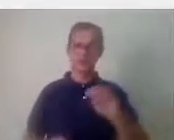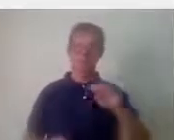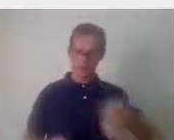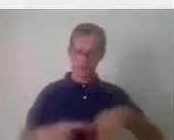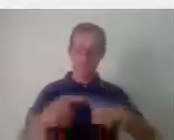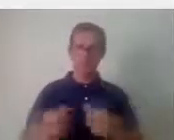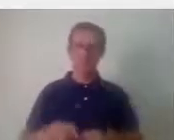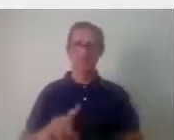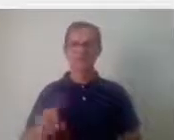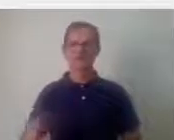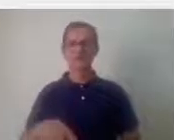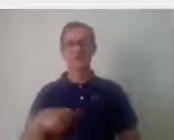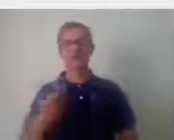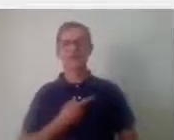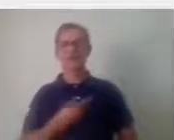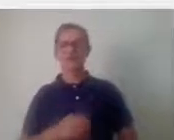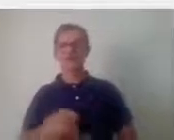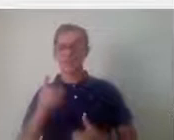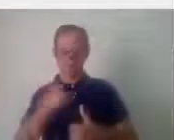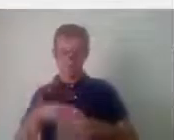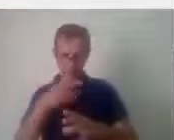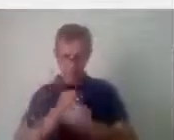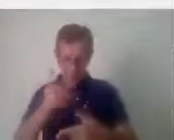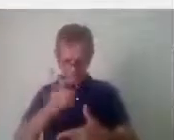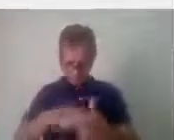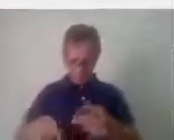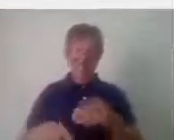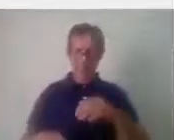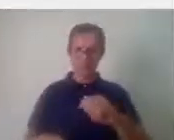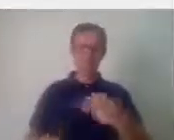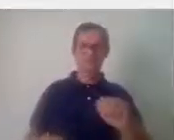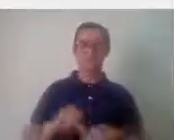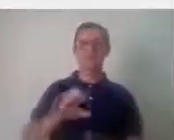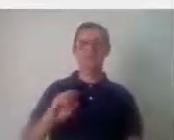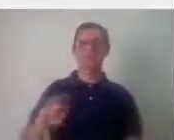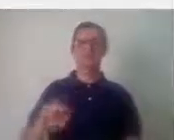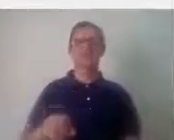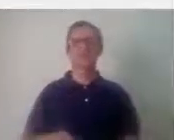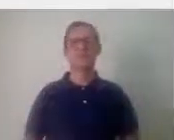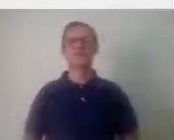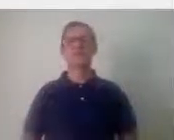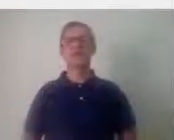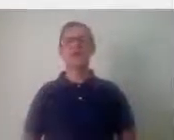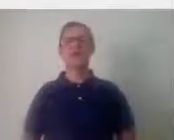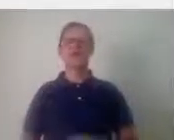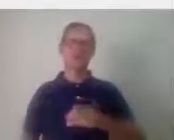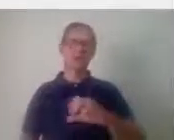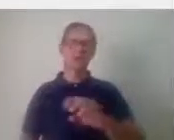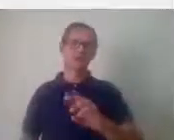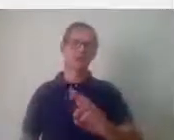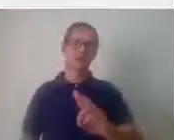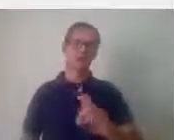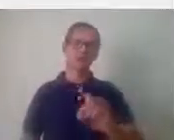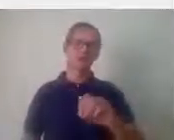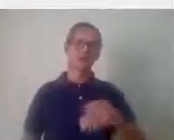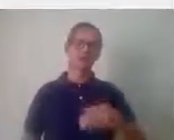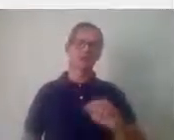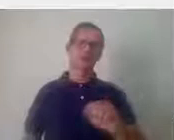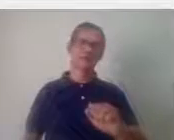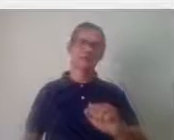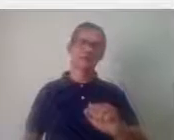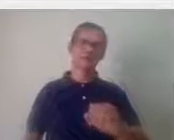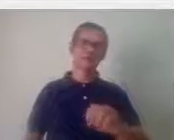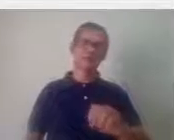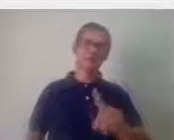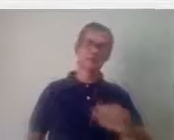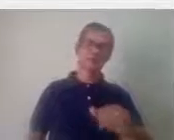é a integral que a gente resolveu lá primeiro, dividido pela massa, 0. A coordenada do y barra é